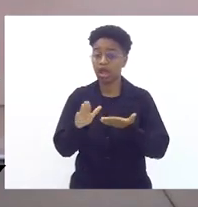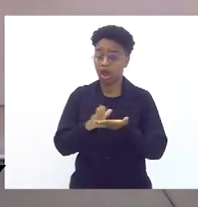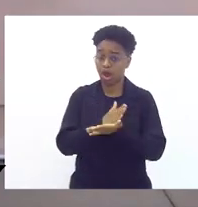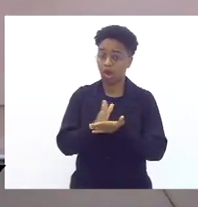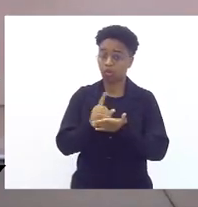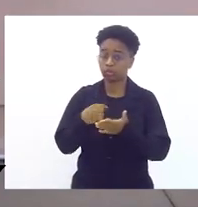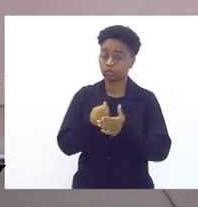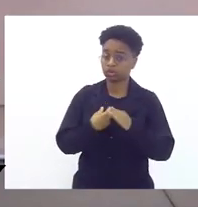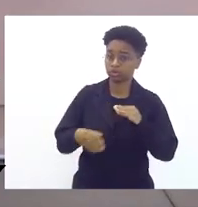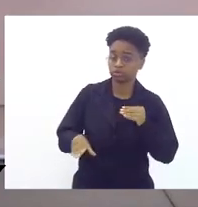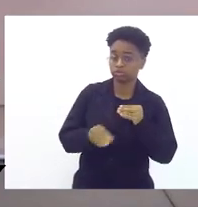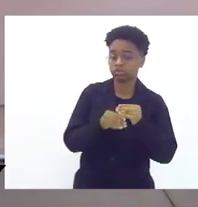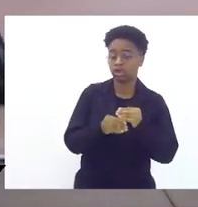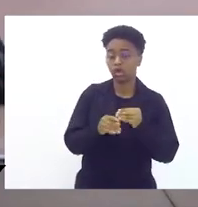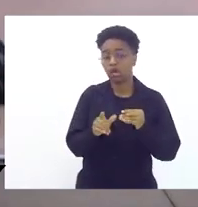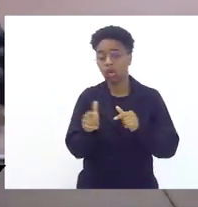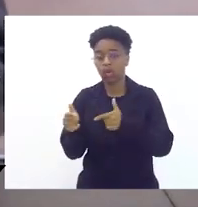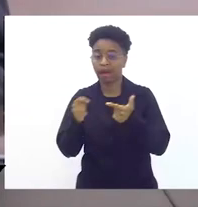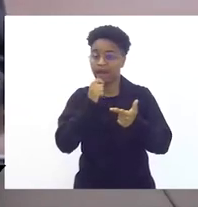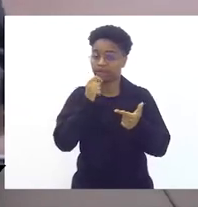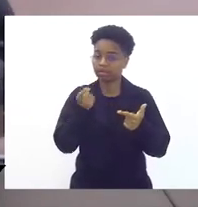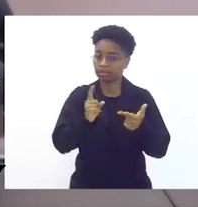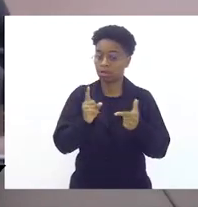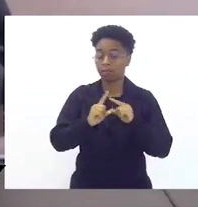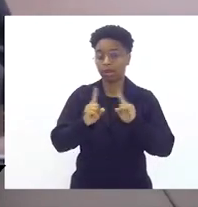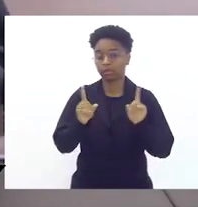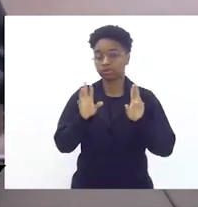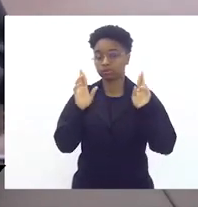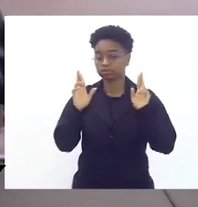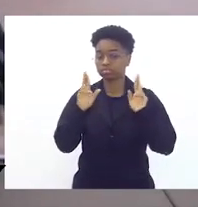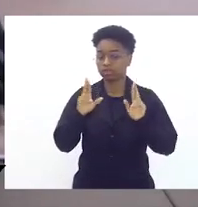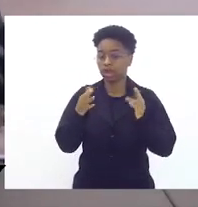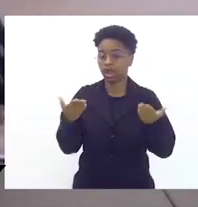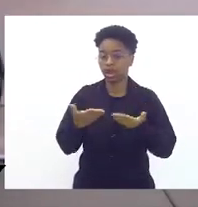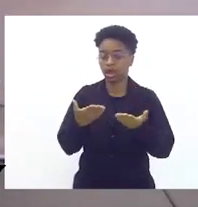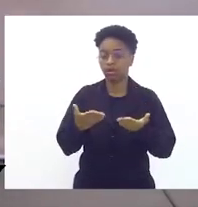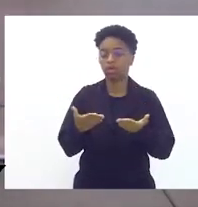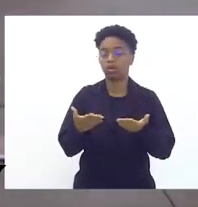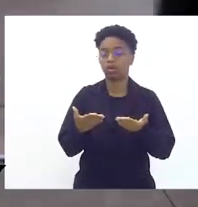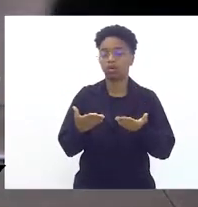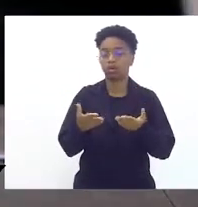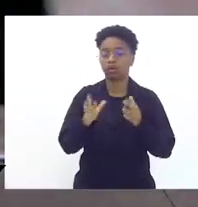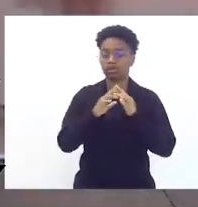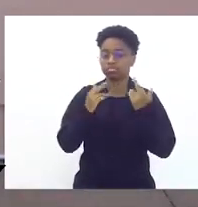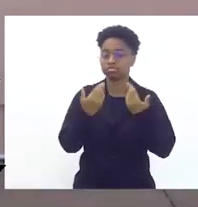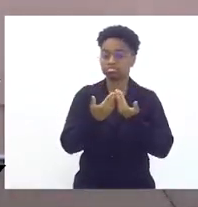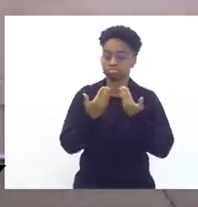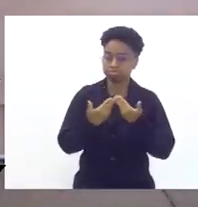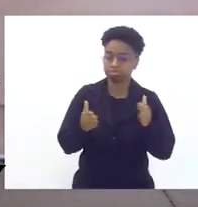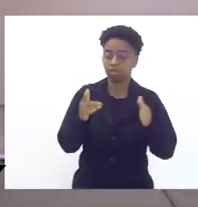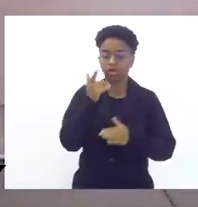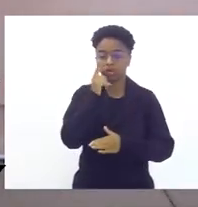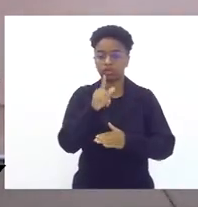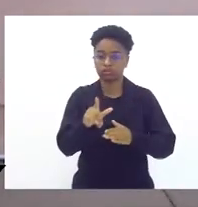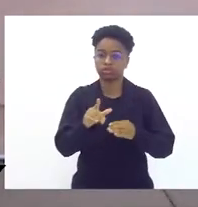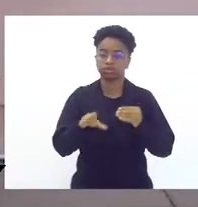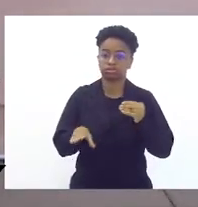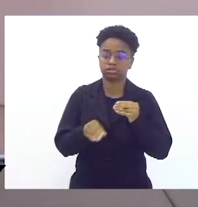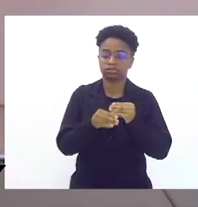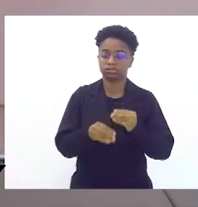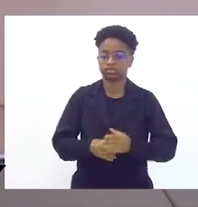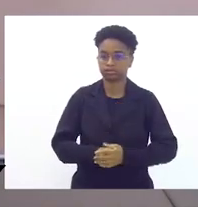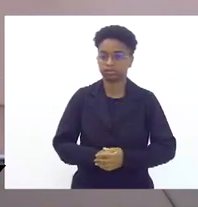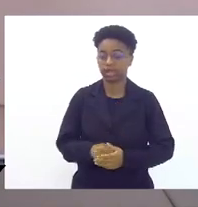incorporadas outros Ainda não mas espero que com essa audiência sejam também incorporadas ela vai participar